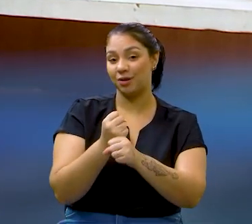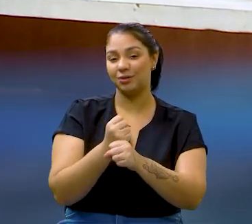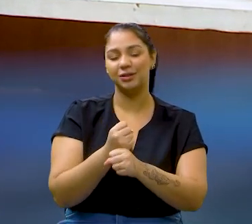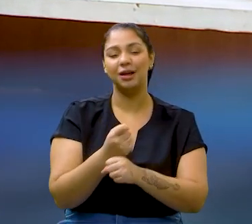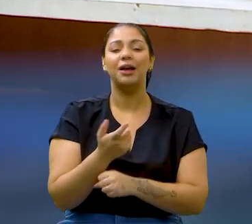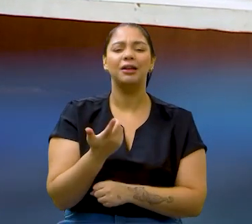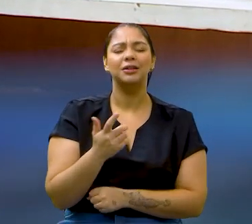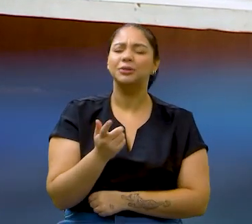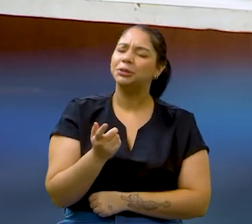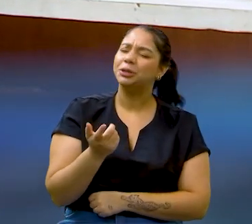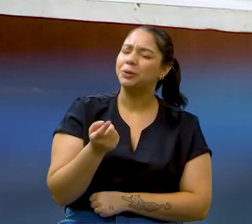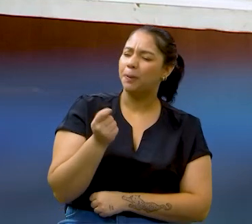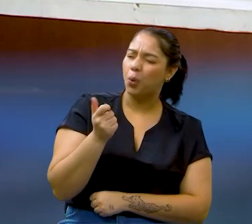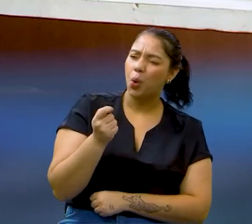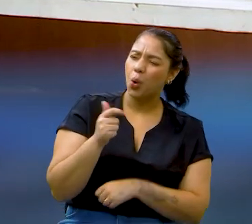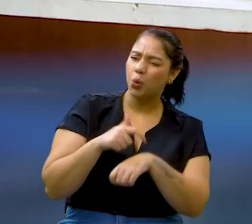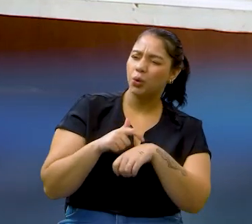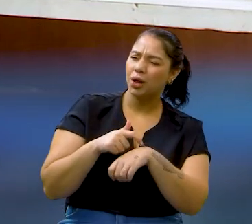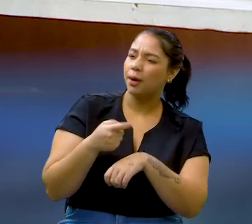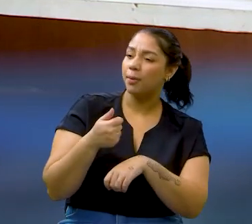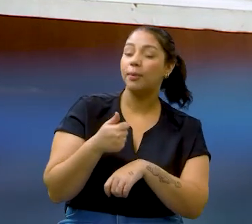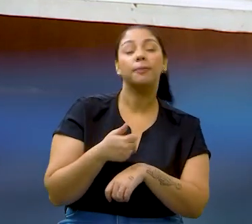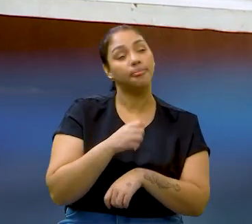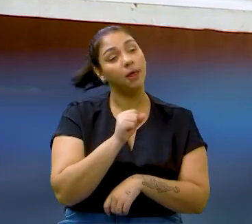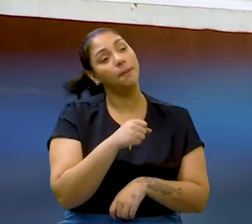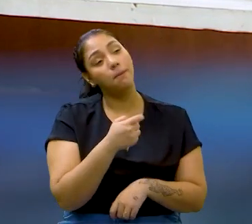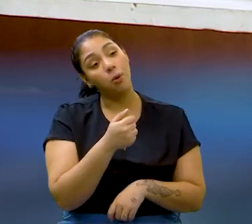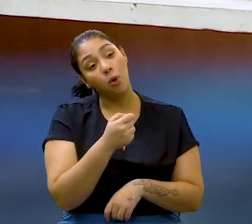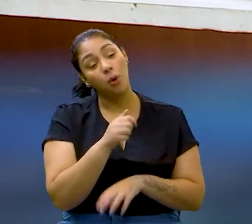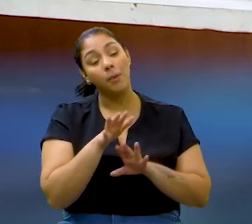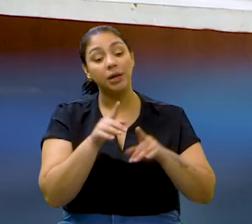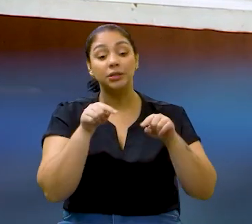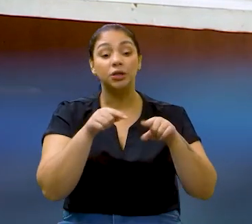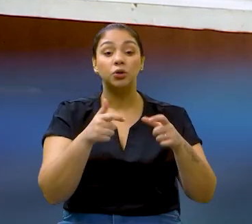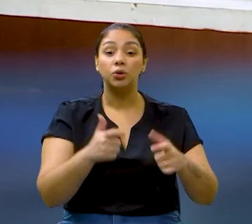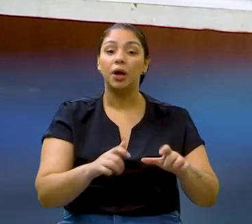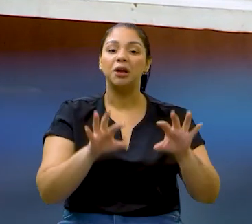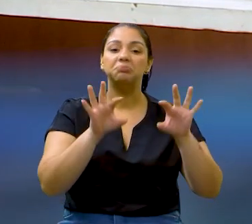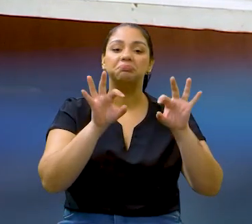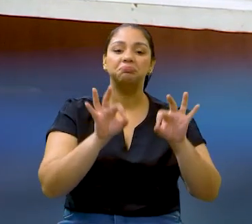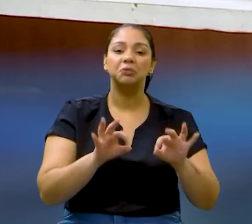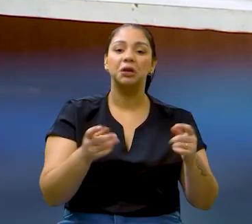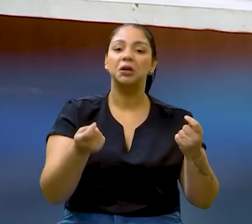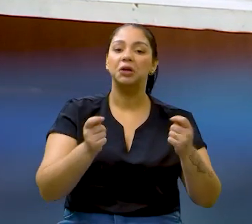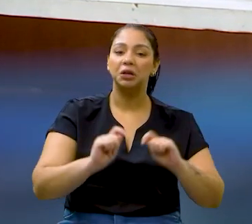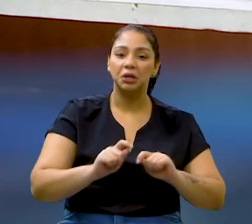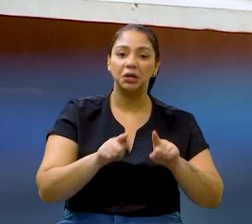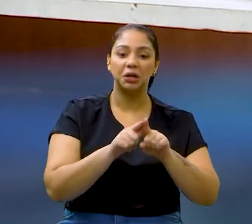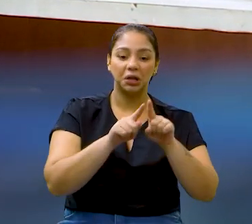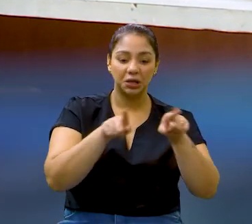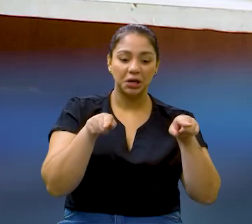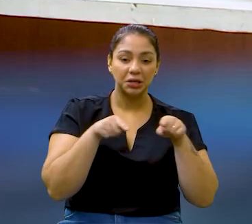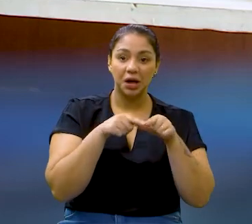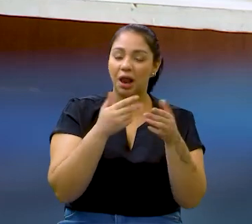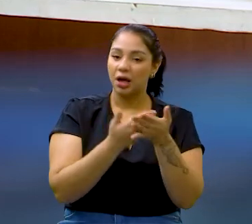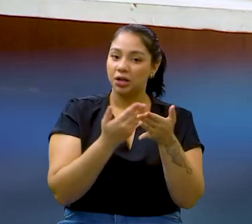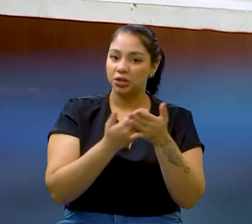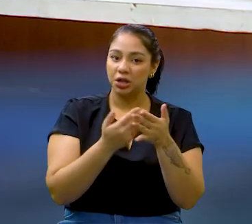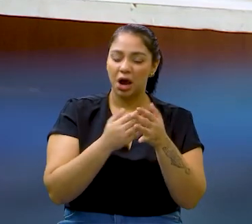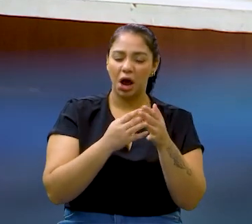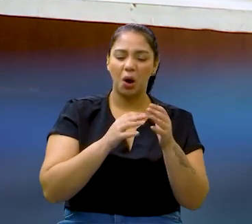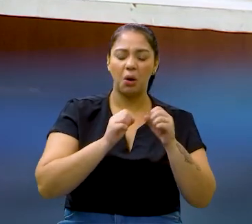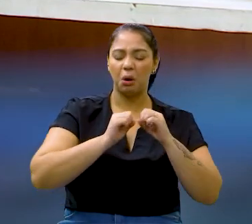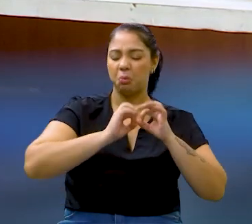tempo, né? Pouco tempo, mas aqui o espaço é bem mais adequado, temos as salas de aulas amplas, temos até